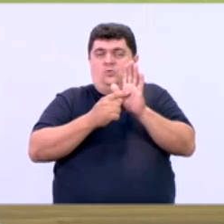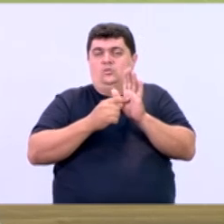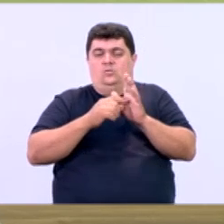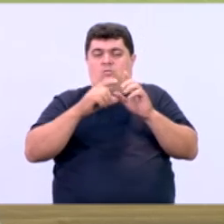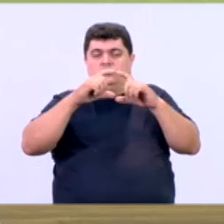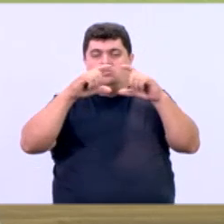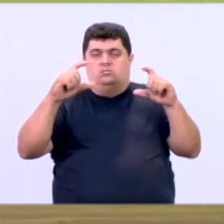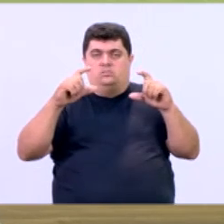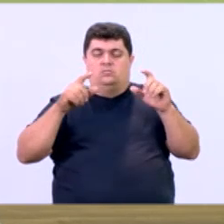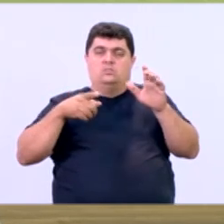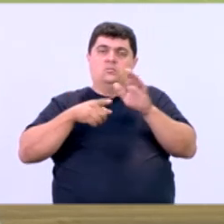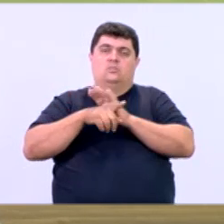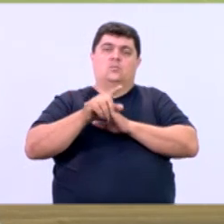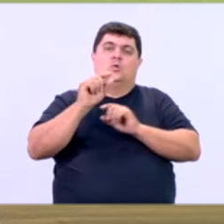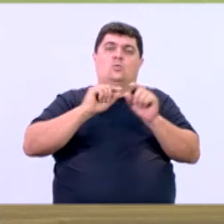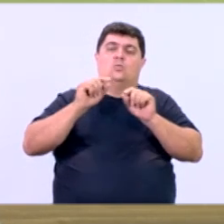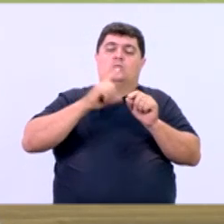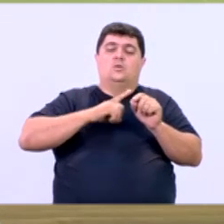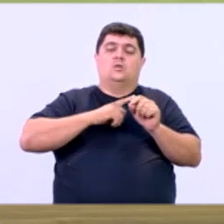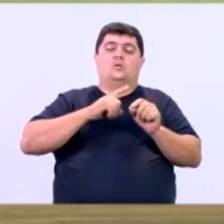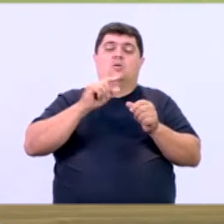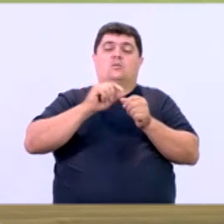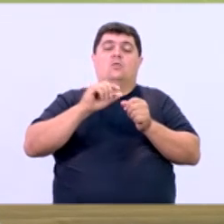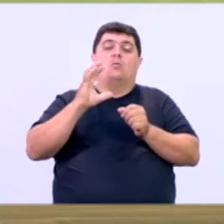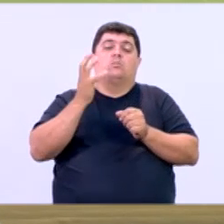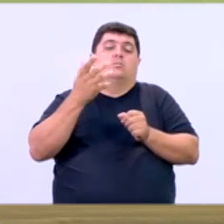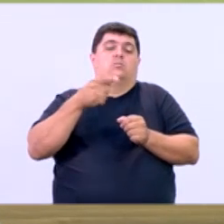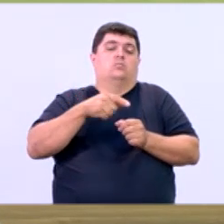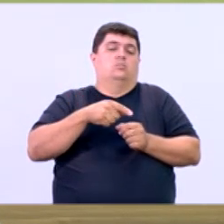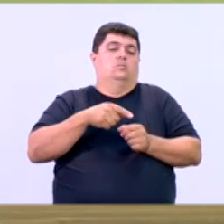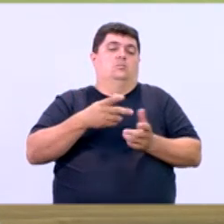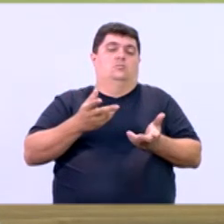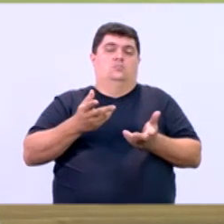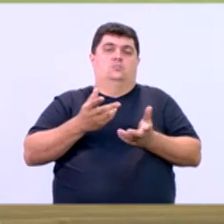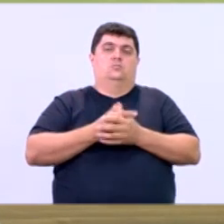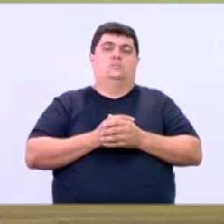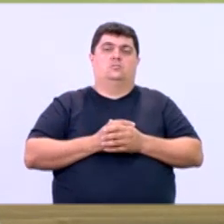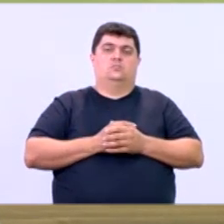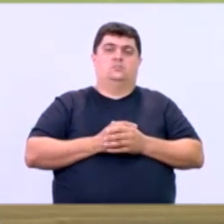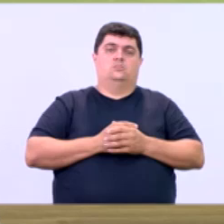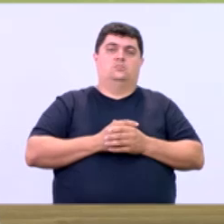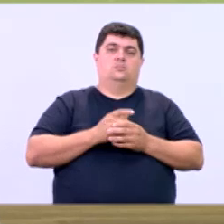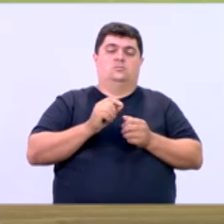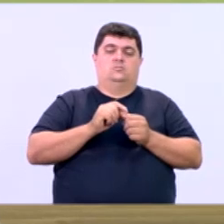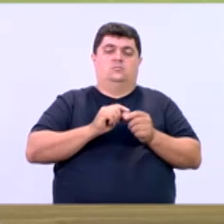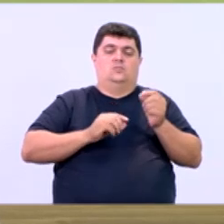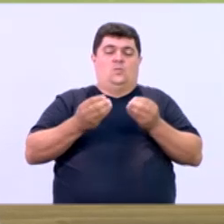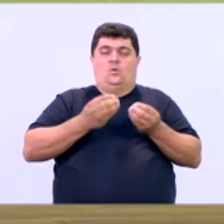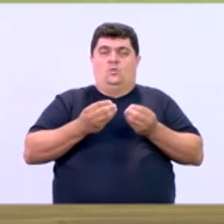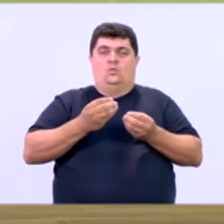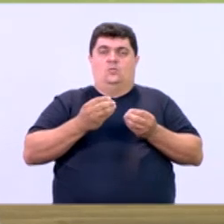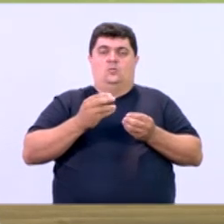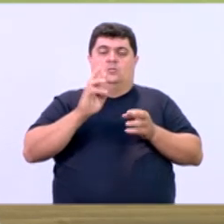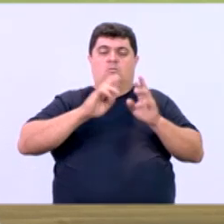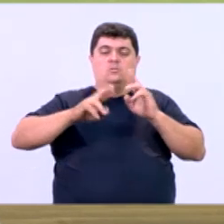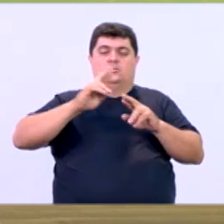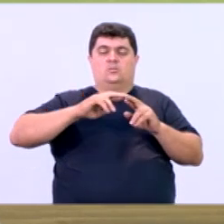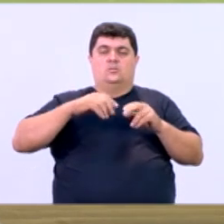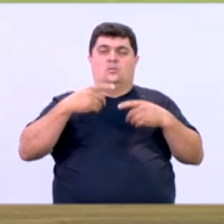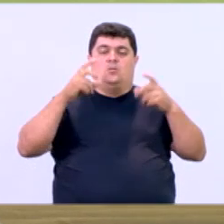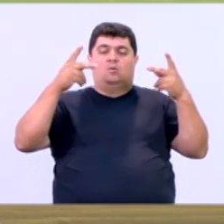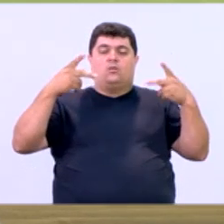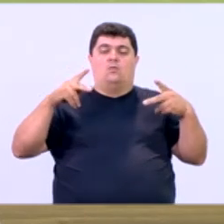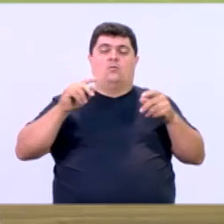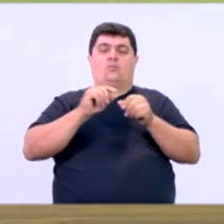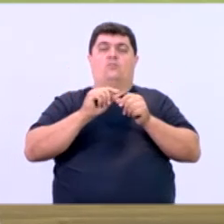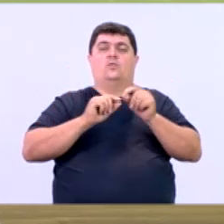né, e vai perguntar o que está acontecendo, né, o que está sendo executado, qual o resultado daquele trecho de